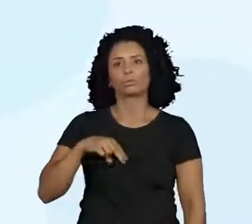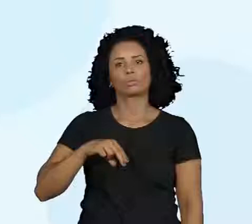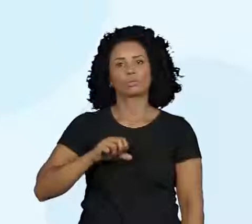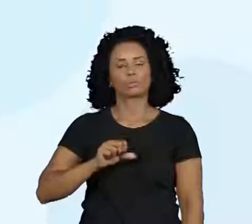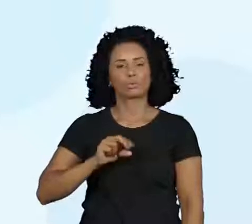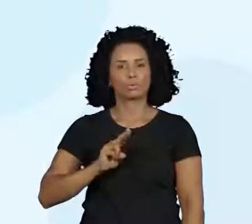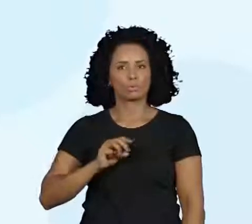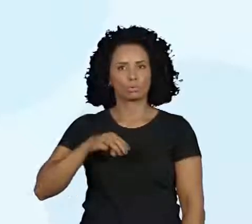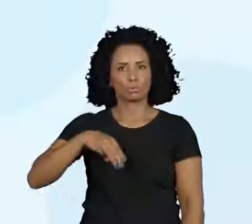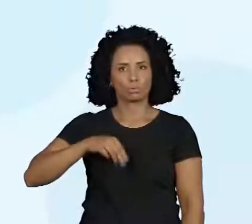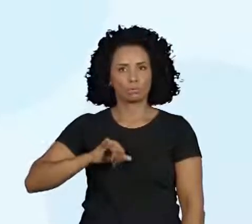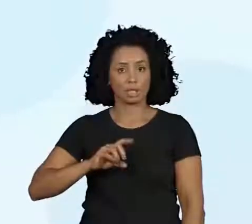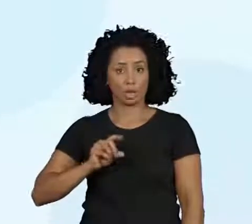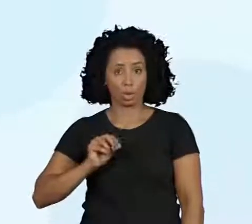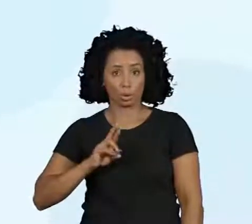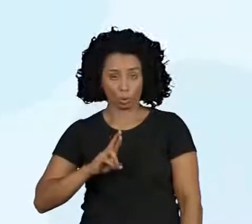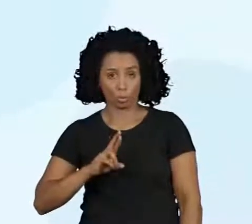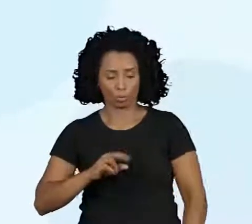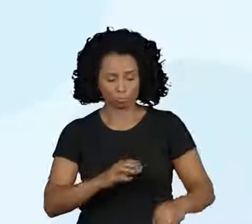Vamos fazer direitinho.